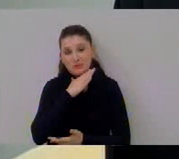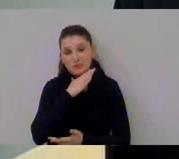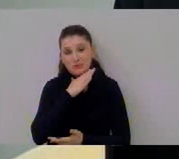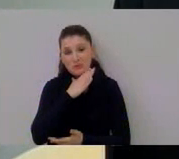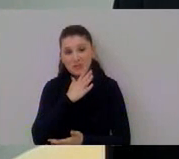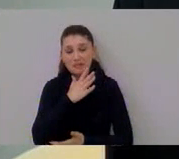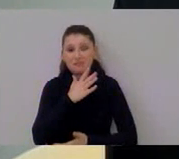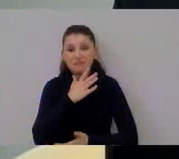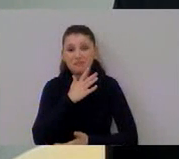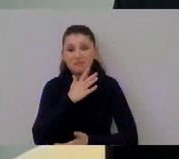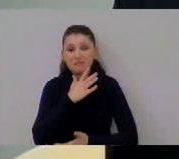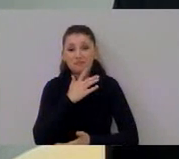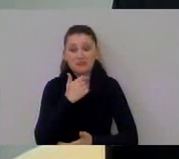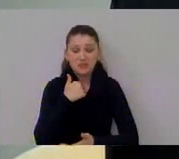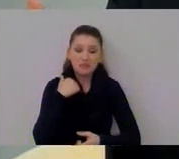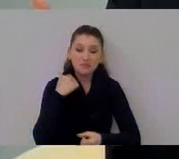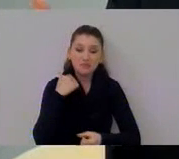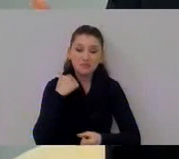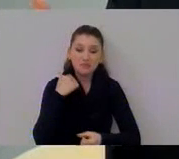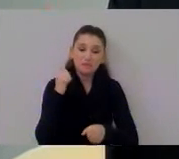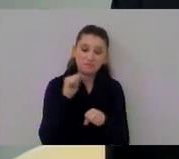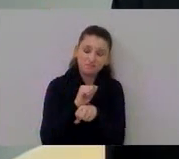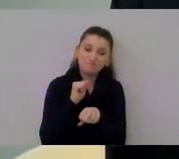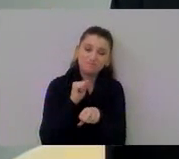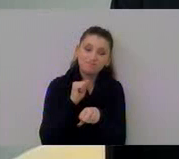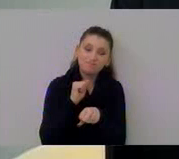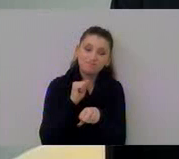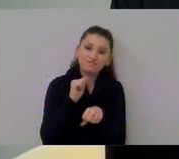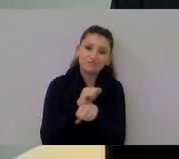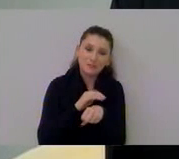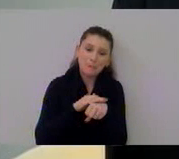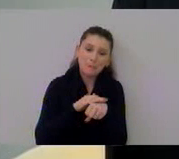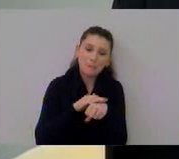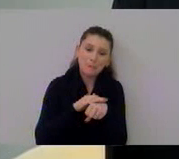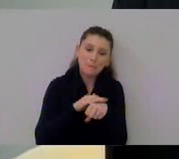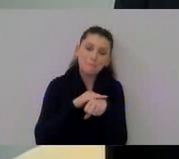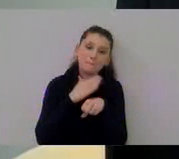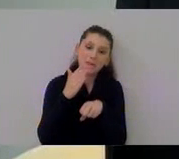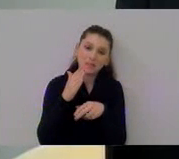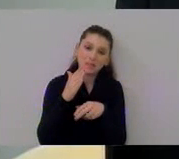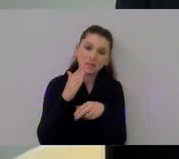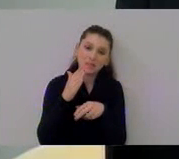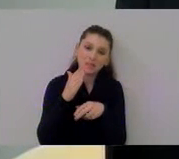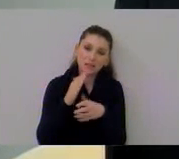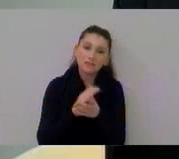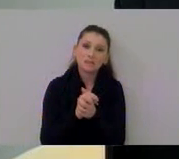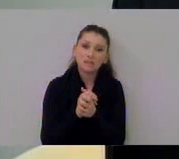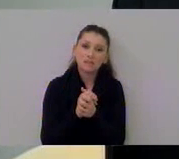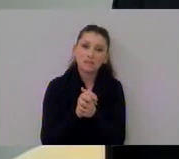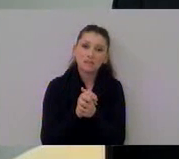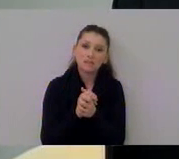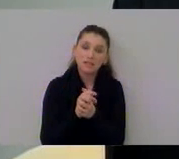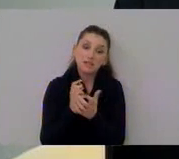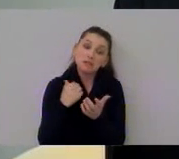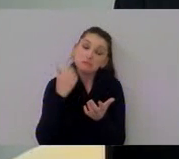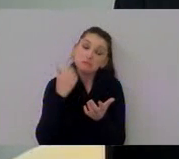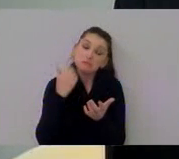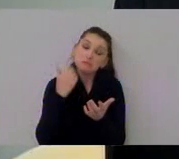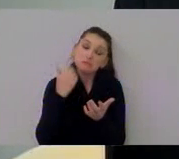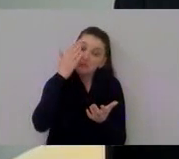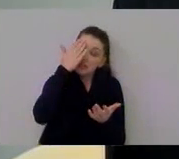que o prefeito deve tomar uma